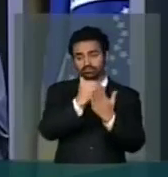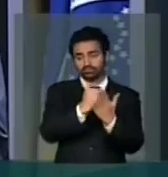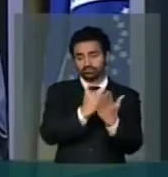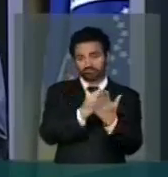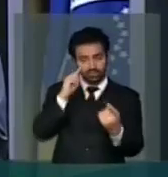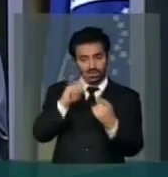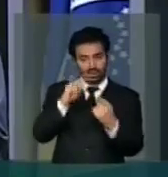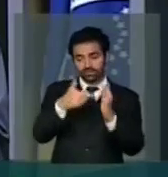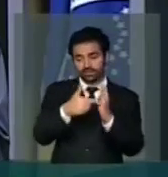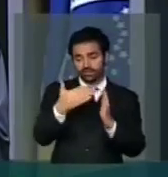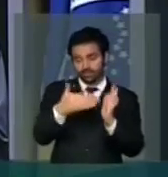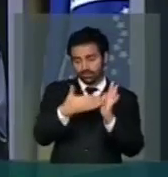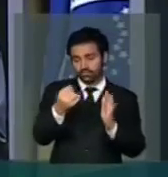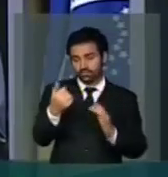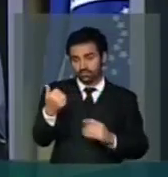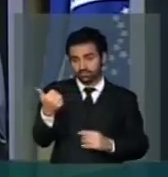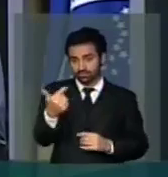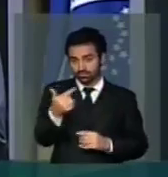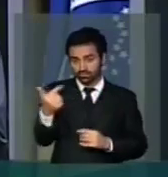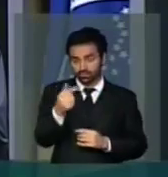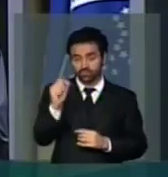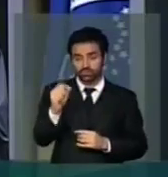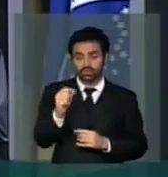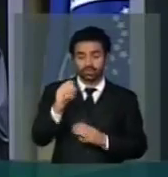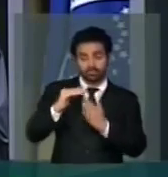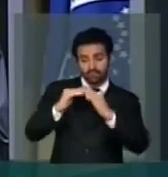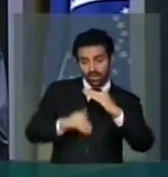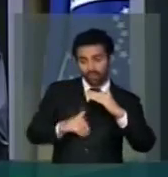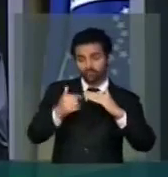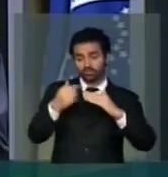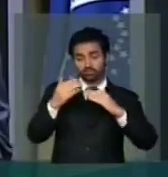até 2022, menos de um terço